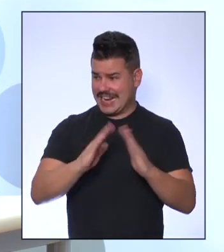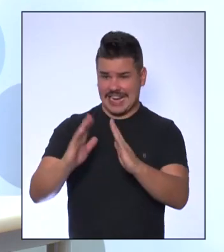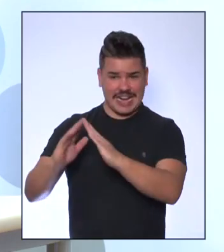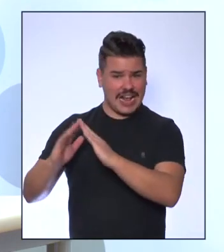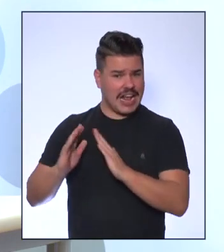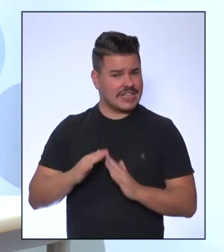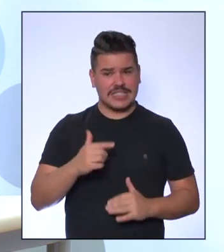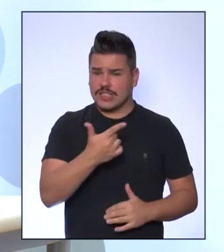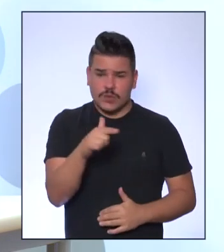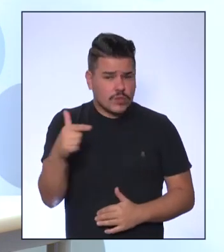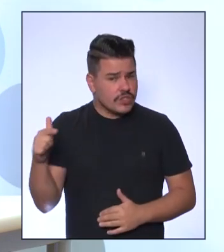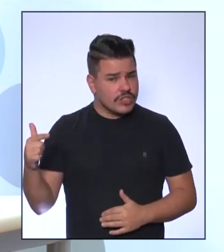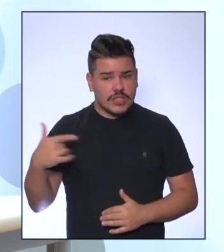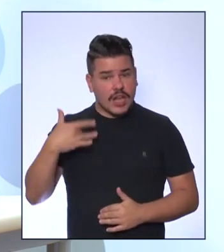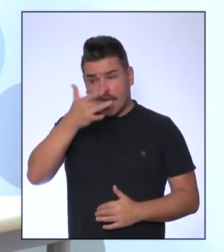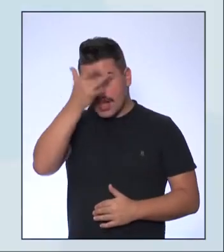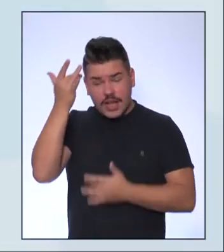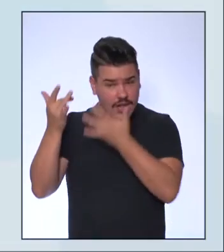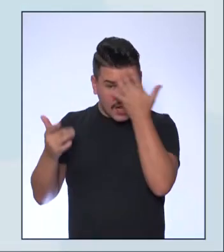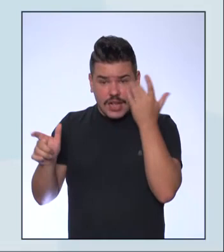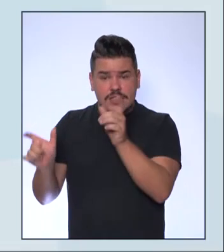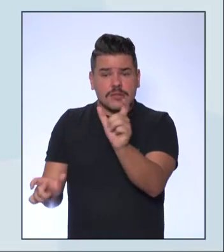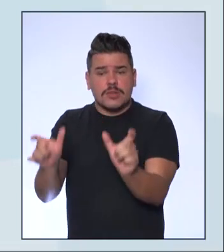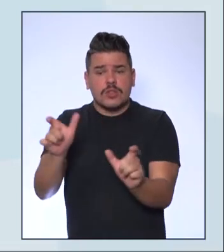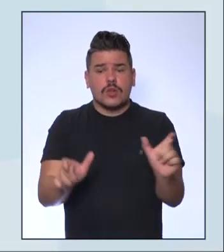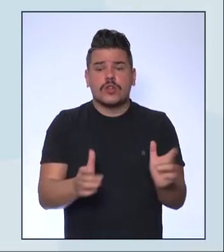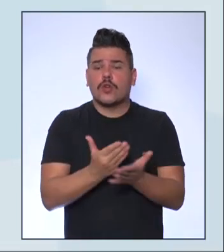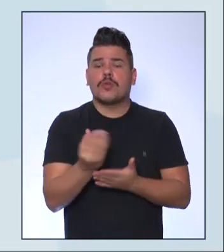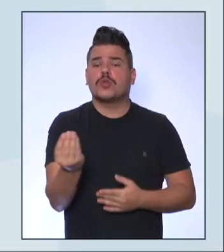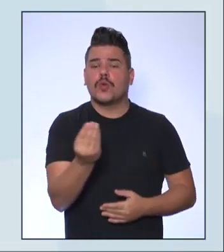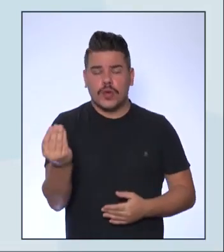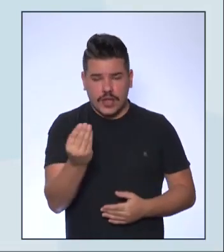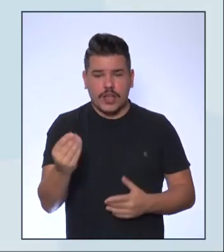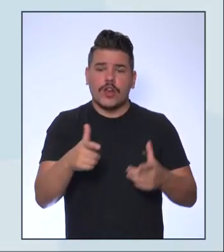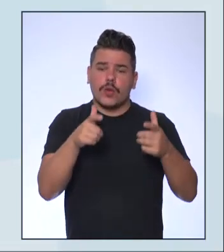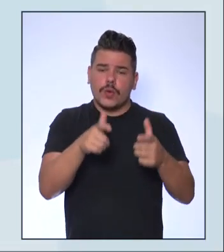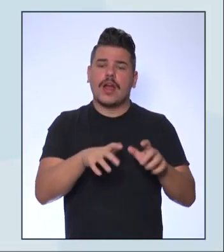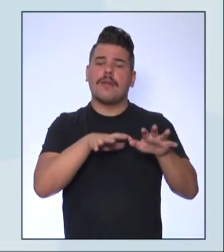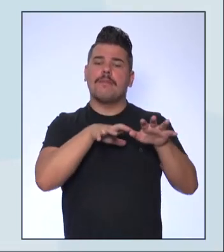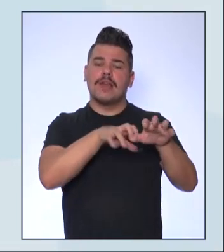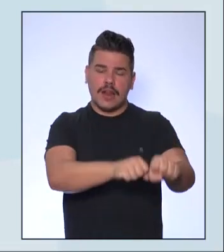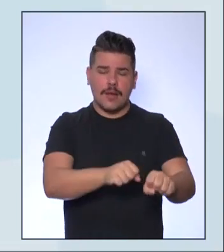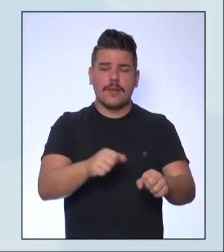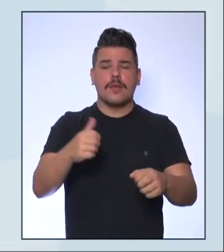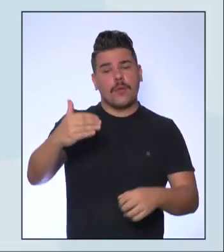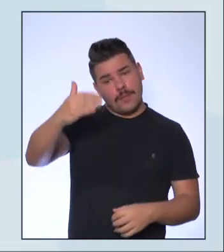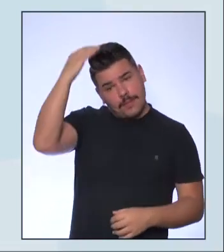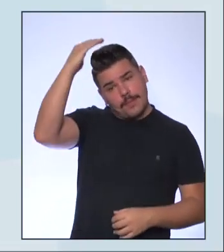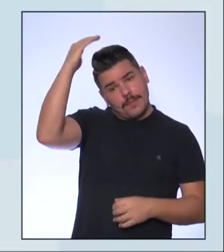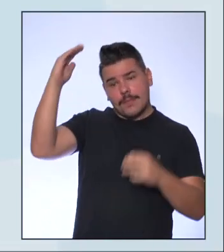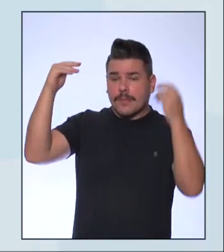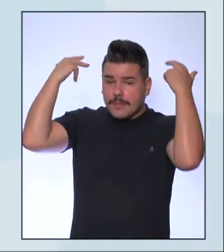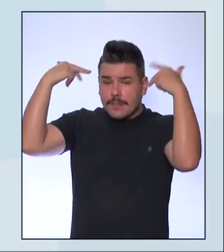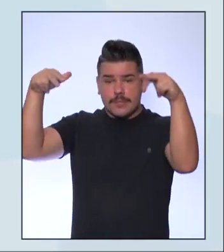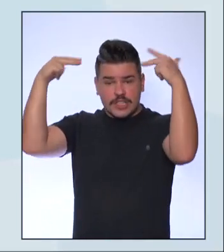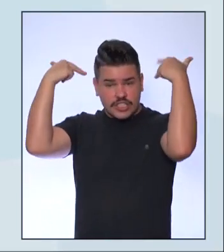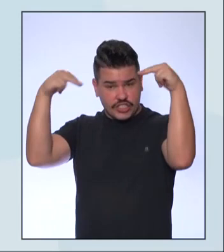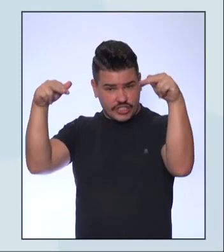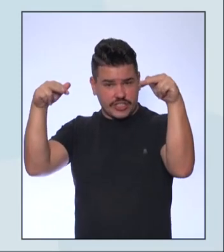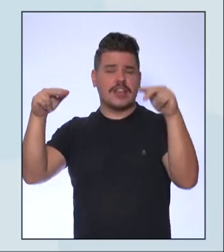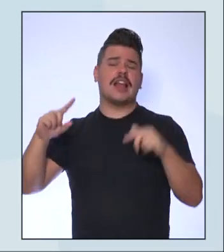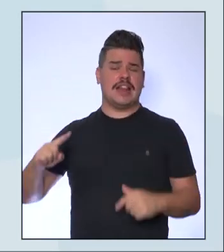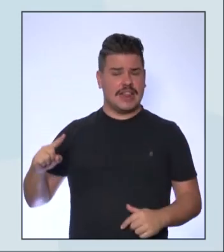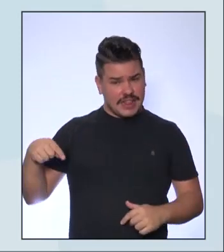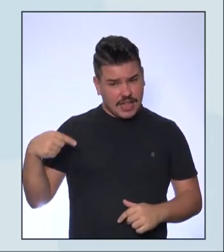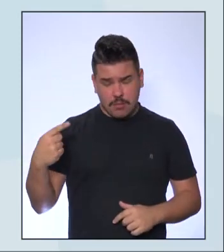pessoas todas. Elas começaram a habitar terrenos ali, por exemplo, na região do Bexiga, como eu mostrei, que de repente, em um boom de